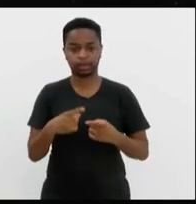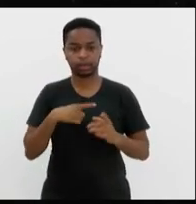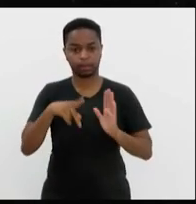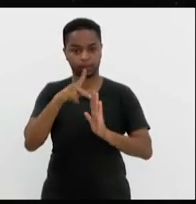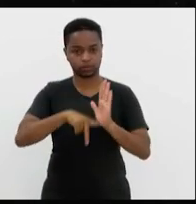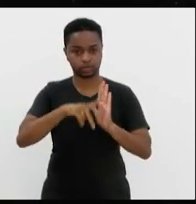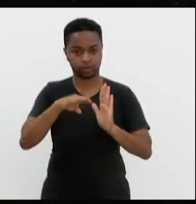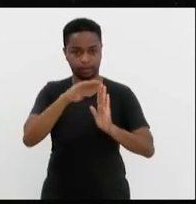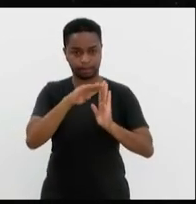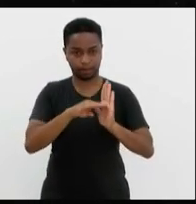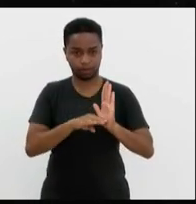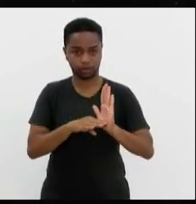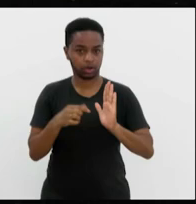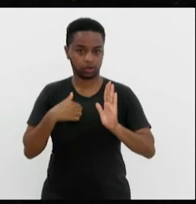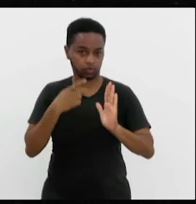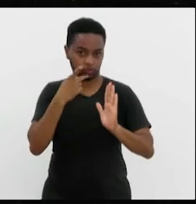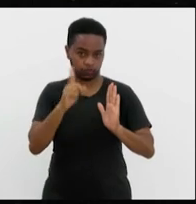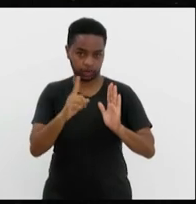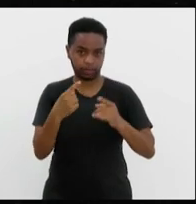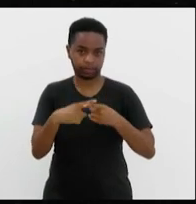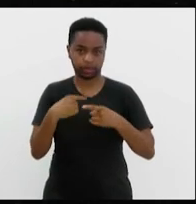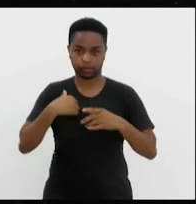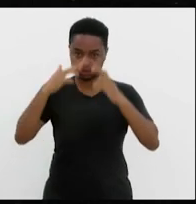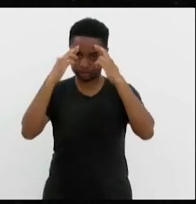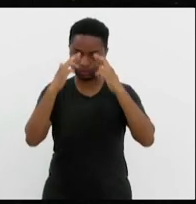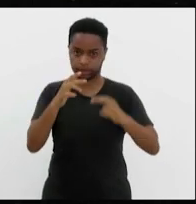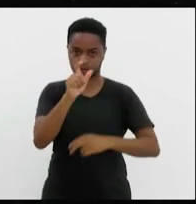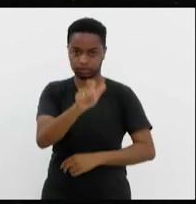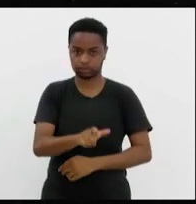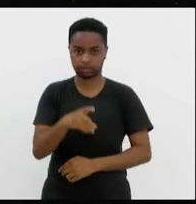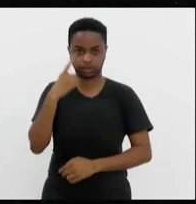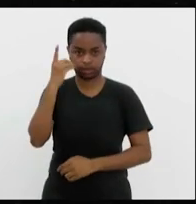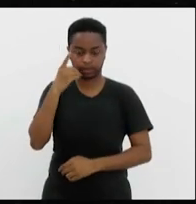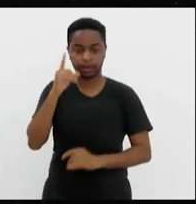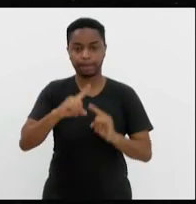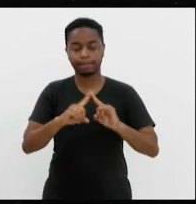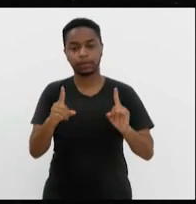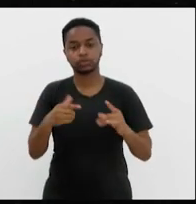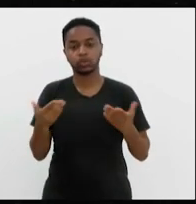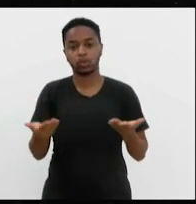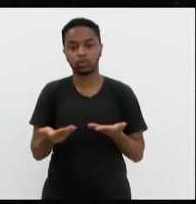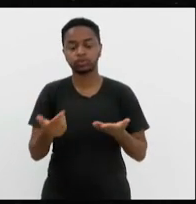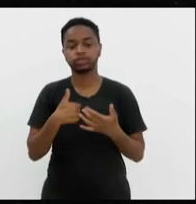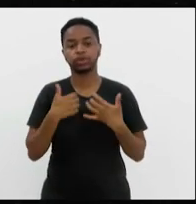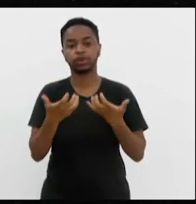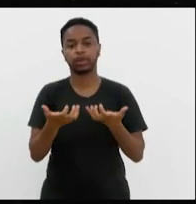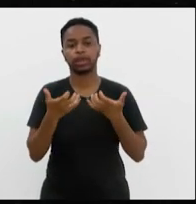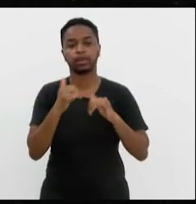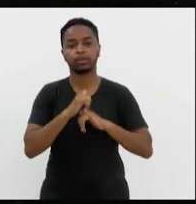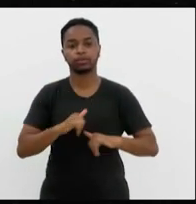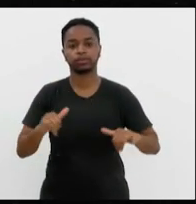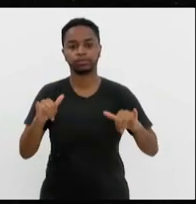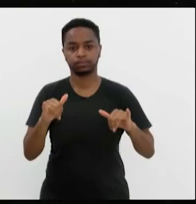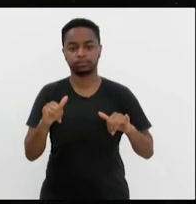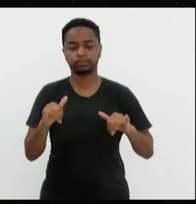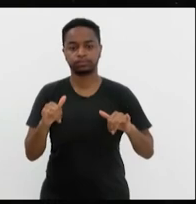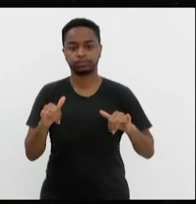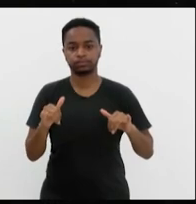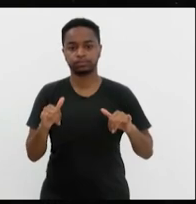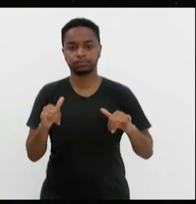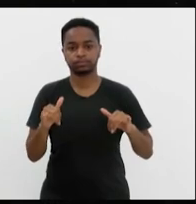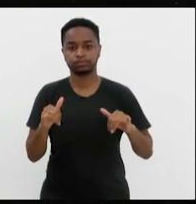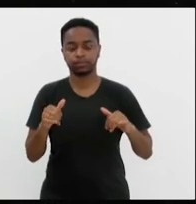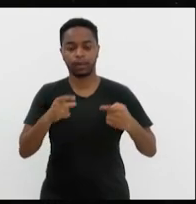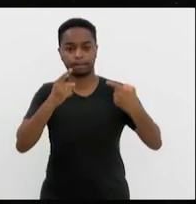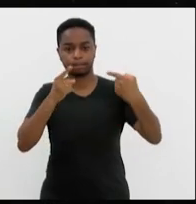pauta, em respeito até ao deputado, mas eu quero hoje dizer aqui, retrucar